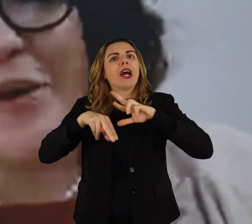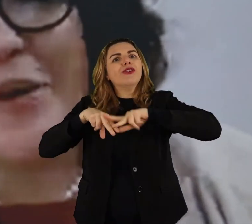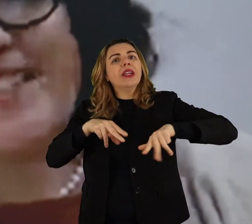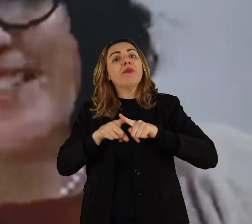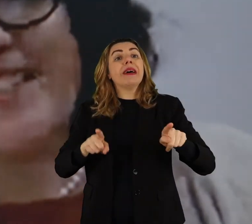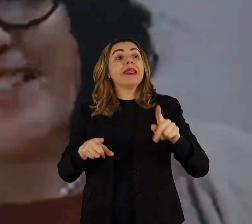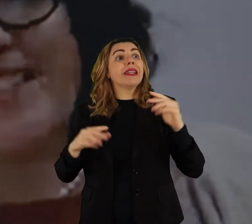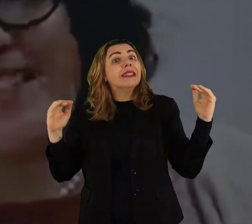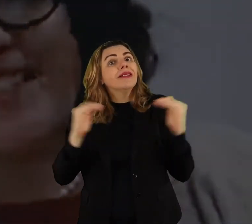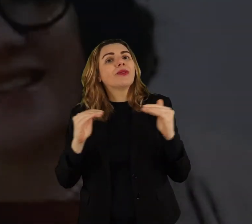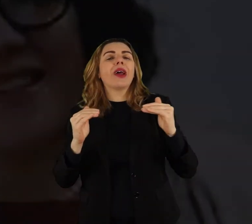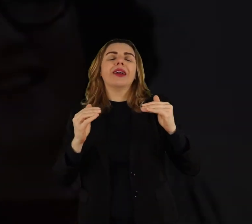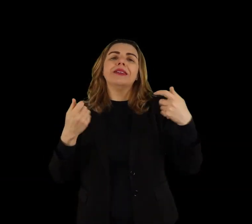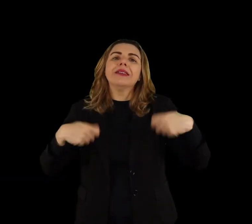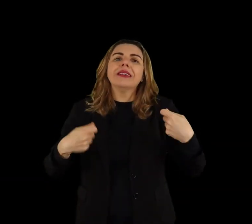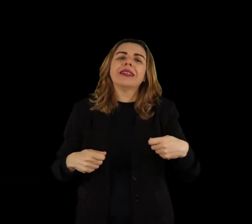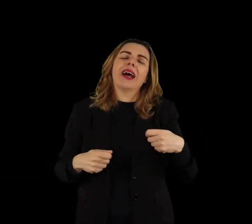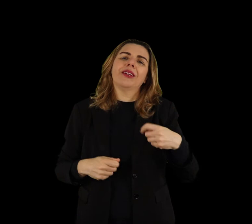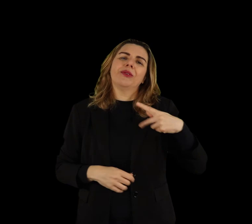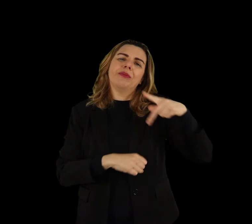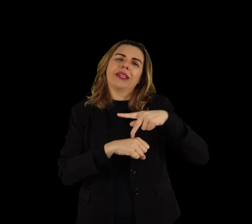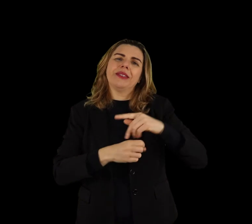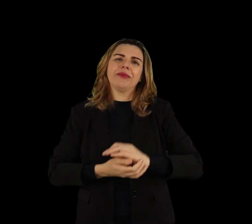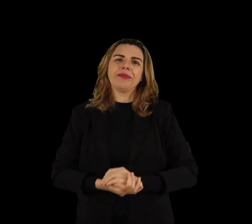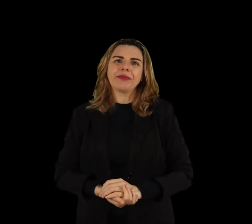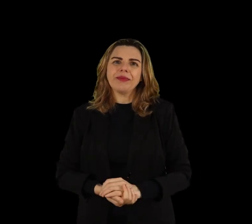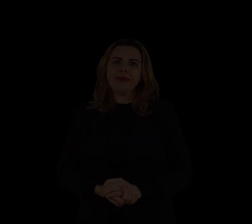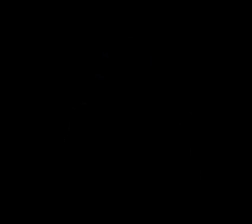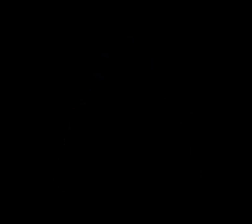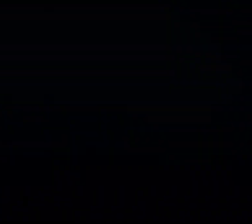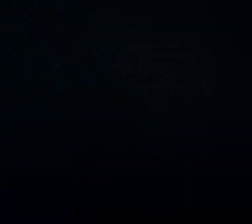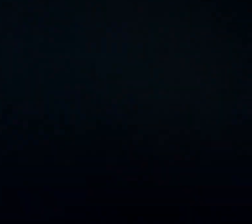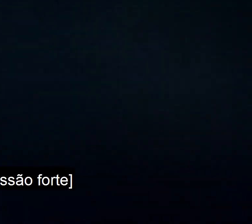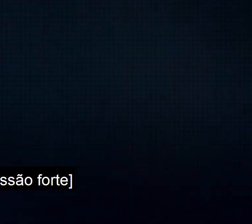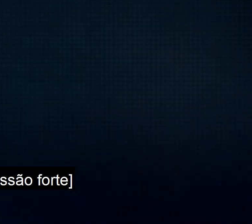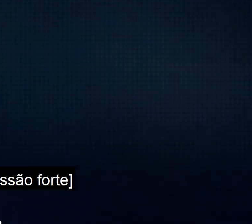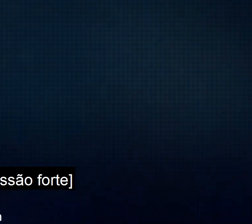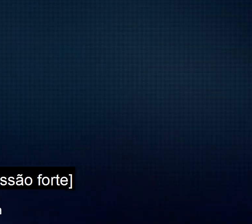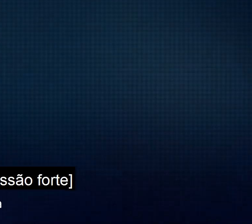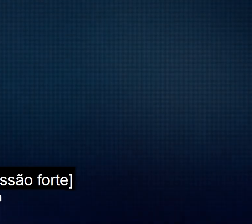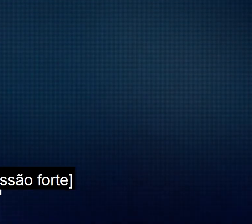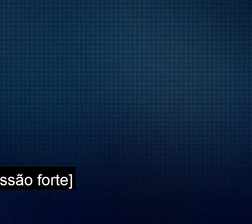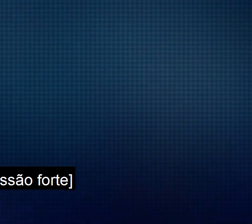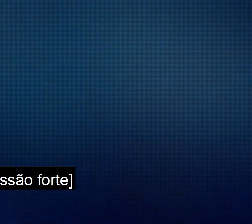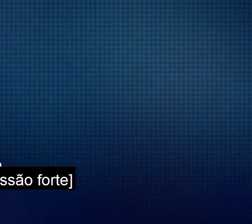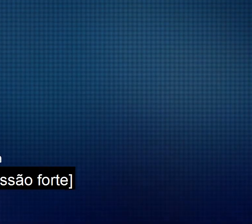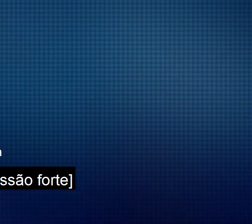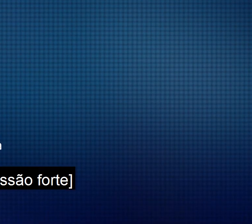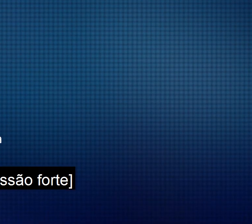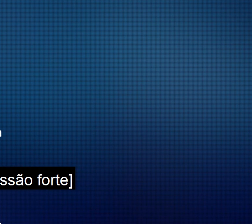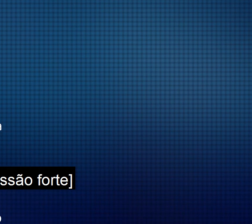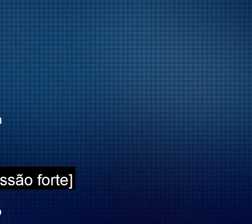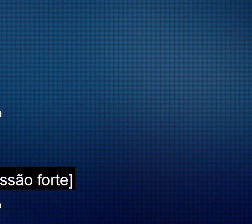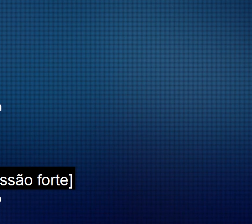igualdade necessária no nosso país. A tela escurece. Elenco primeira temporada: Amanda Gatti, Arlete Cunha, Cibele